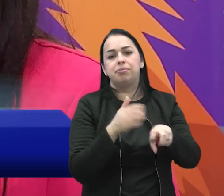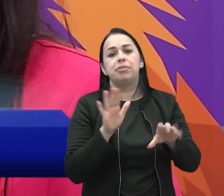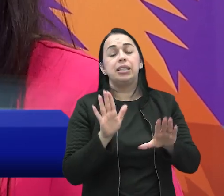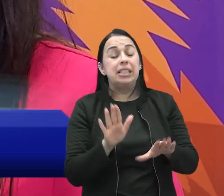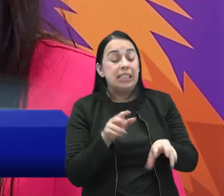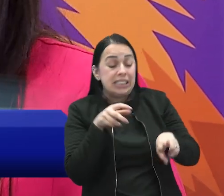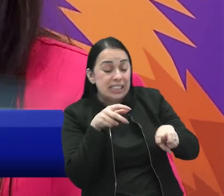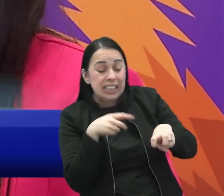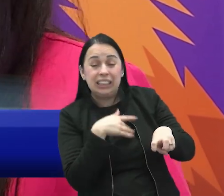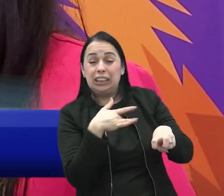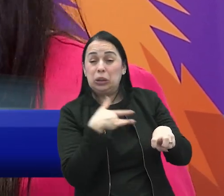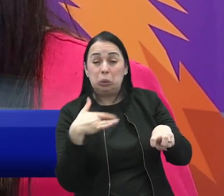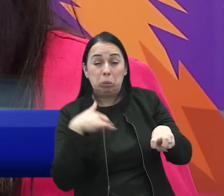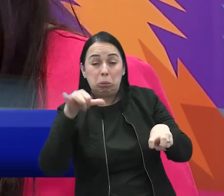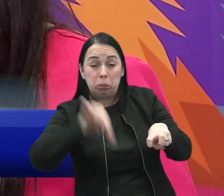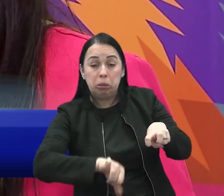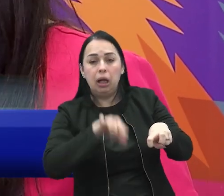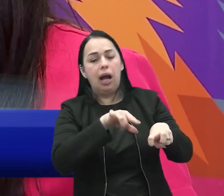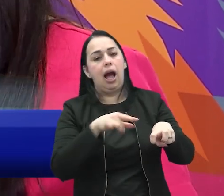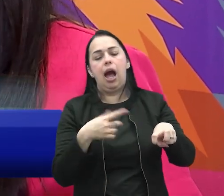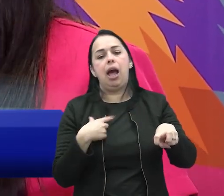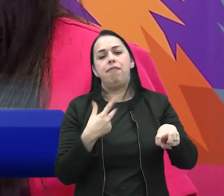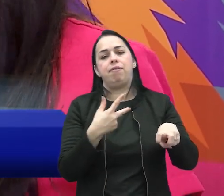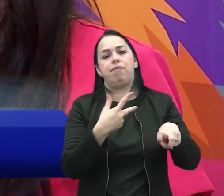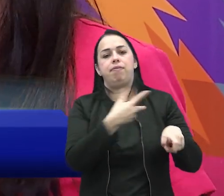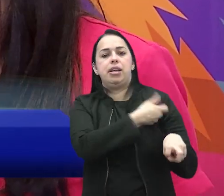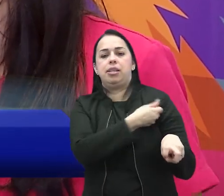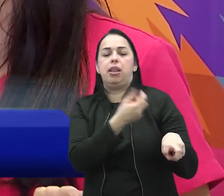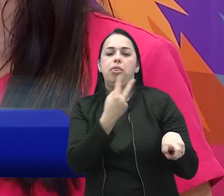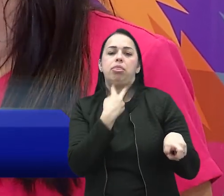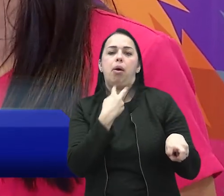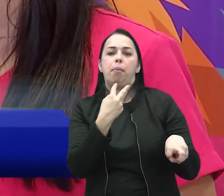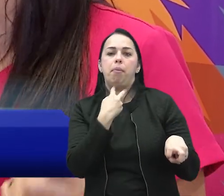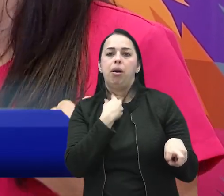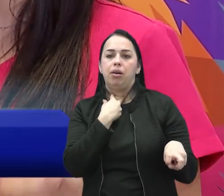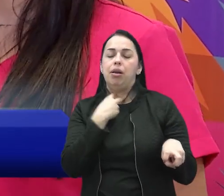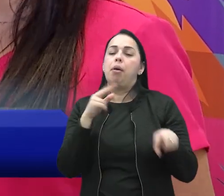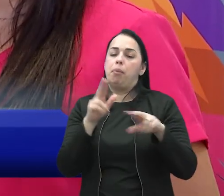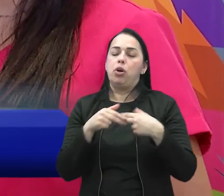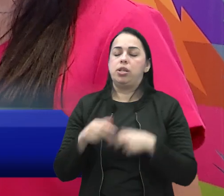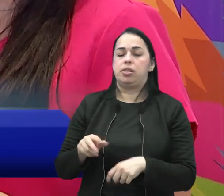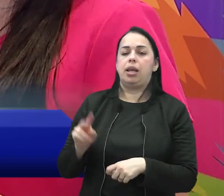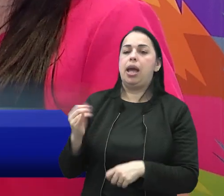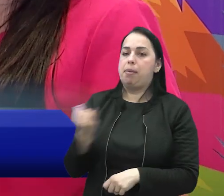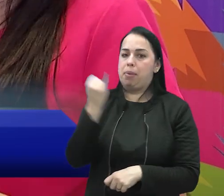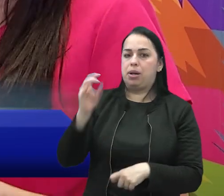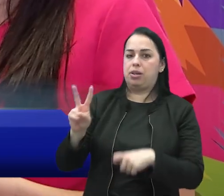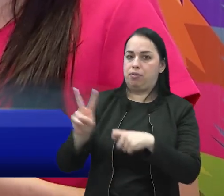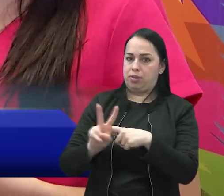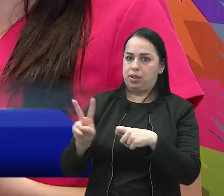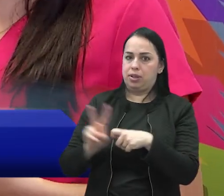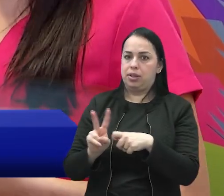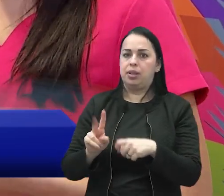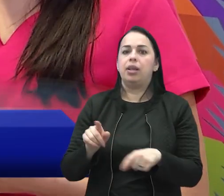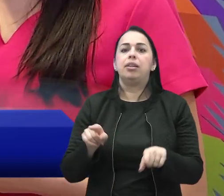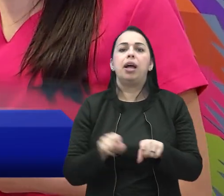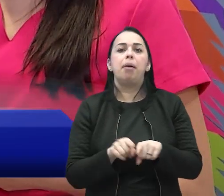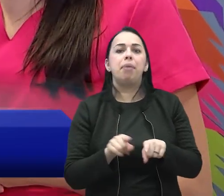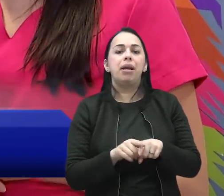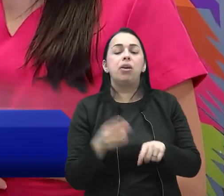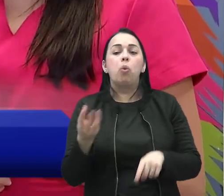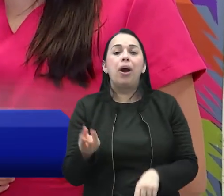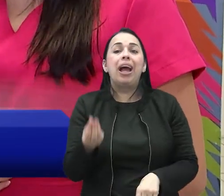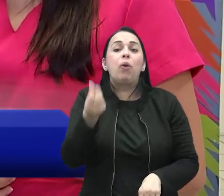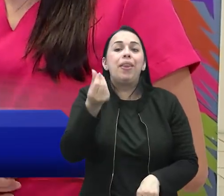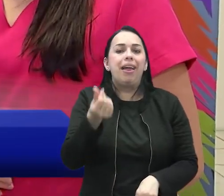a vacinação vai ser efetiva para ele. Senão, a gente não realiza a vacinação. Então, por isso que é importante que seja feito por médico veterinário. Também tem em relação ao